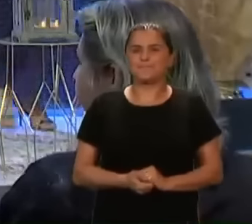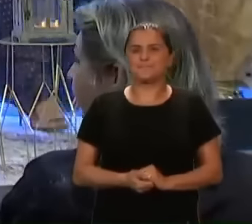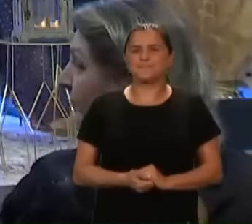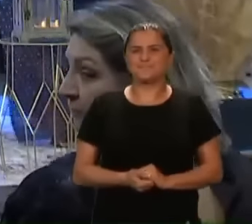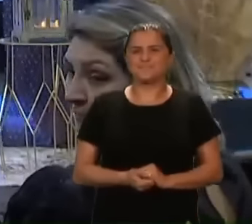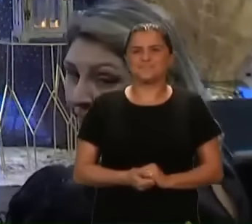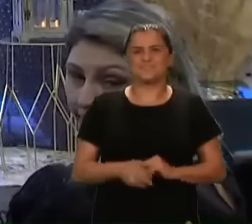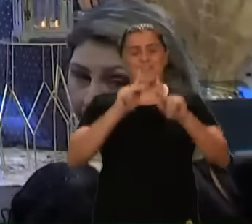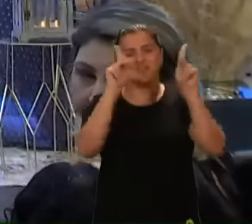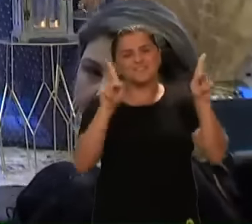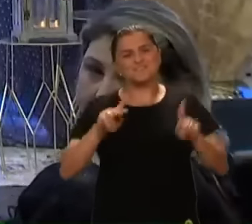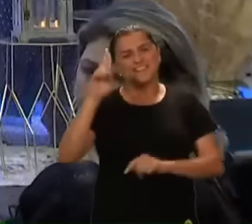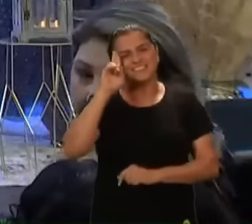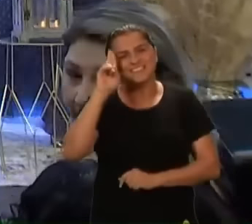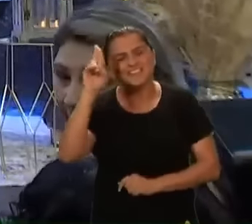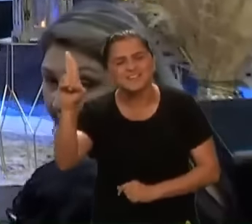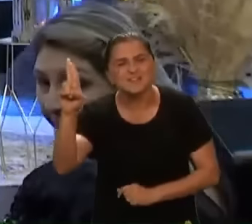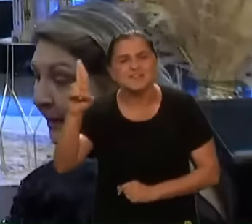Paz do Senhor, igreja.